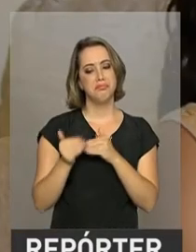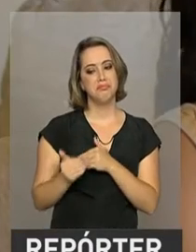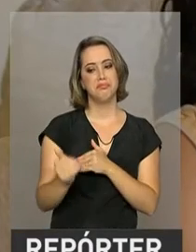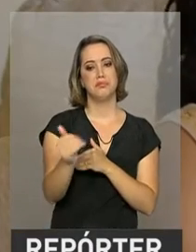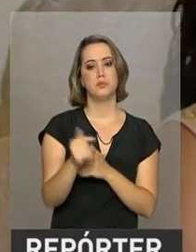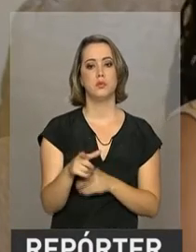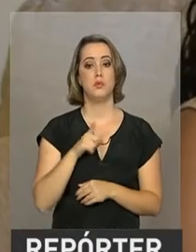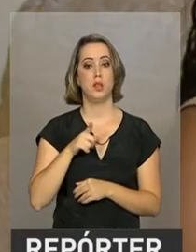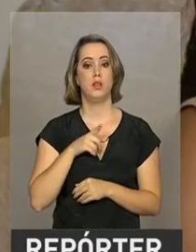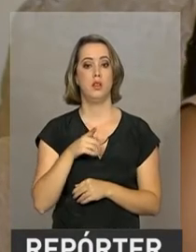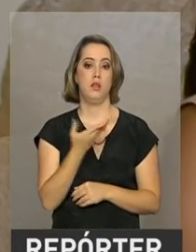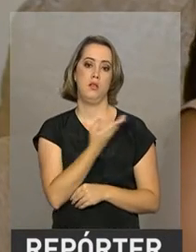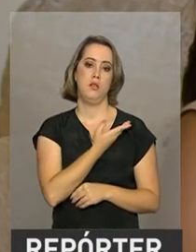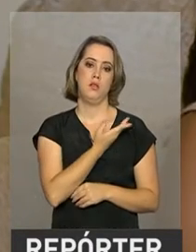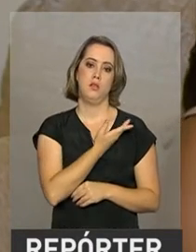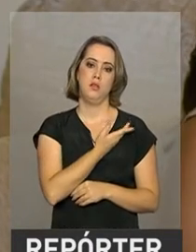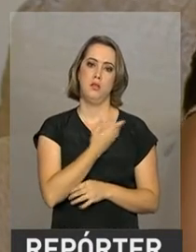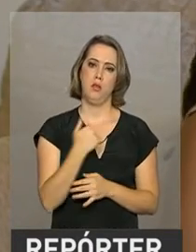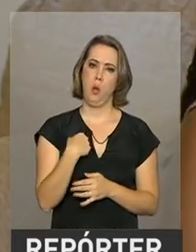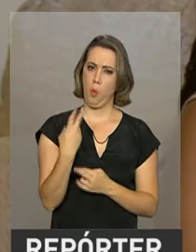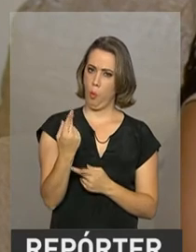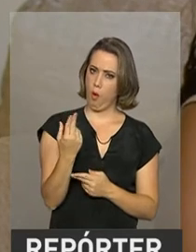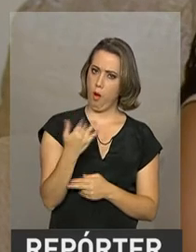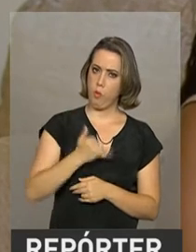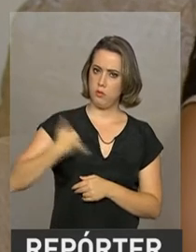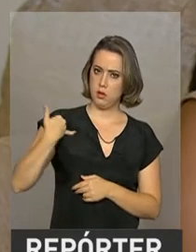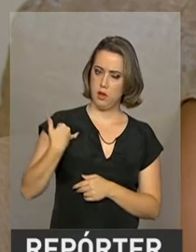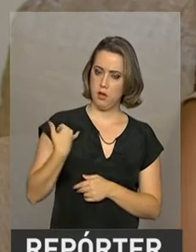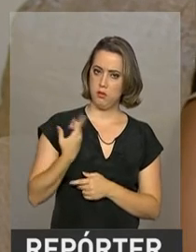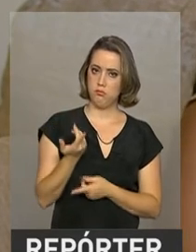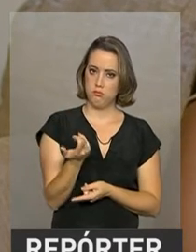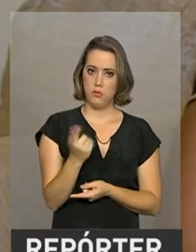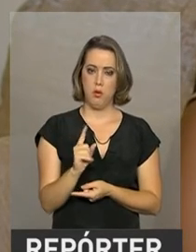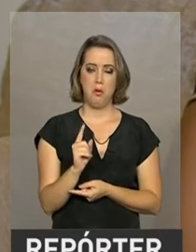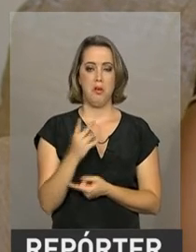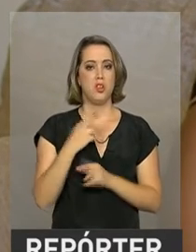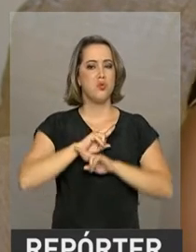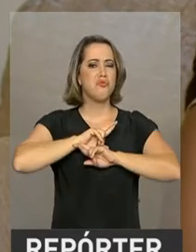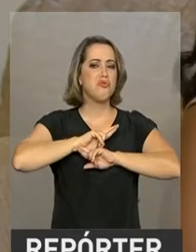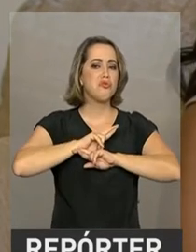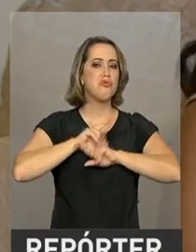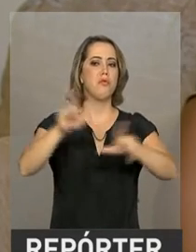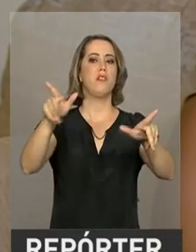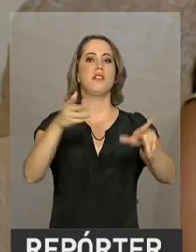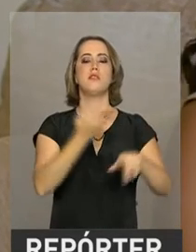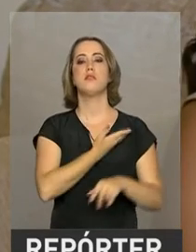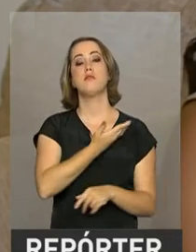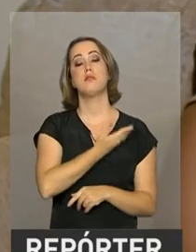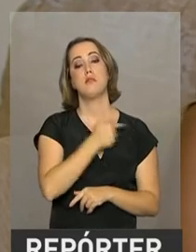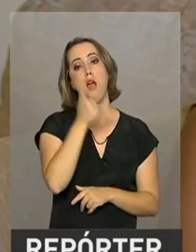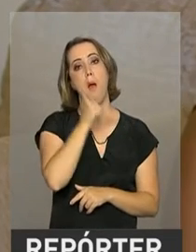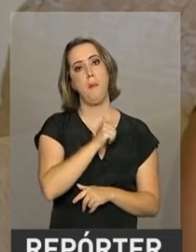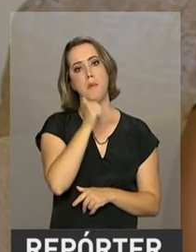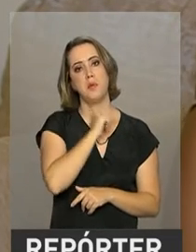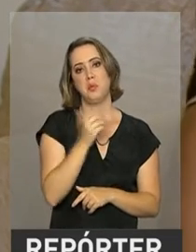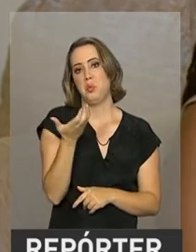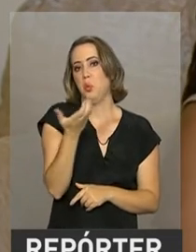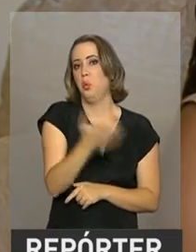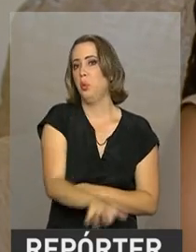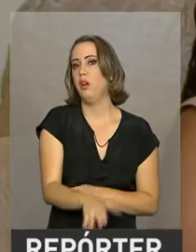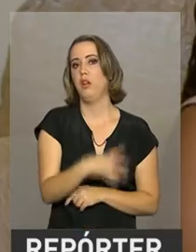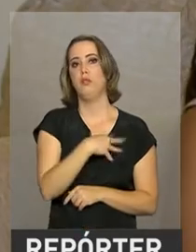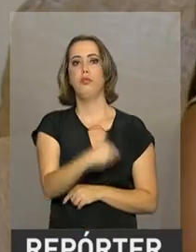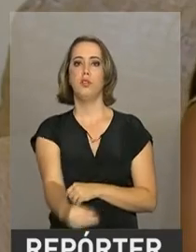eu tenho amigas também na faixa etária que eu e não é uma falam mais uma que não optaram por não ter siso está mais